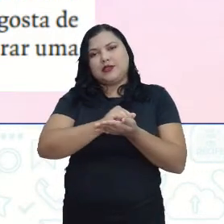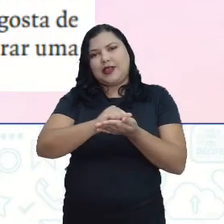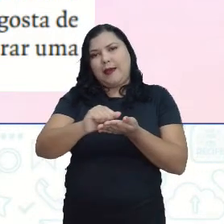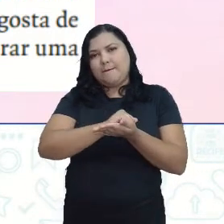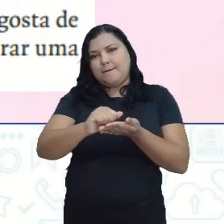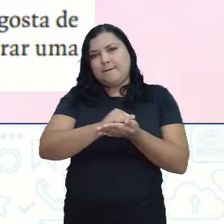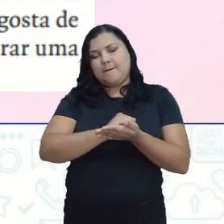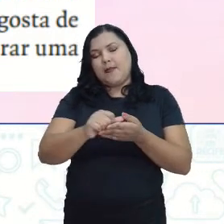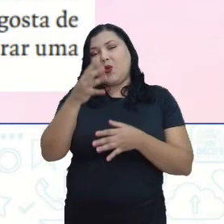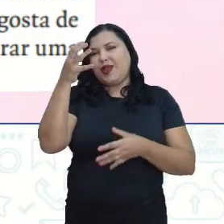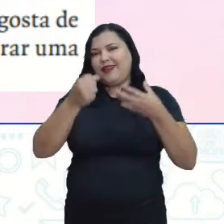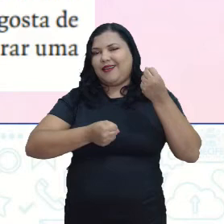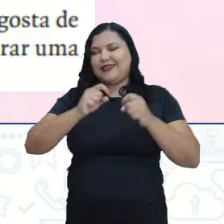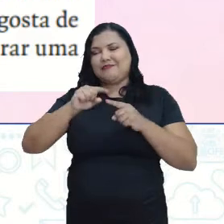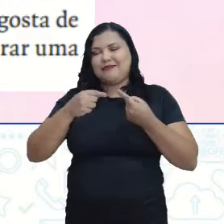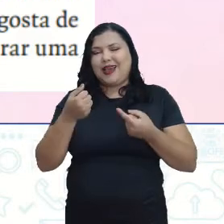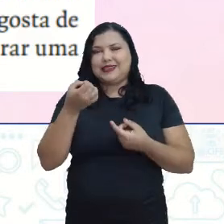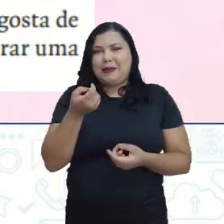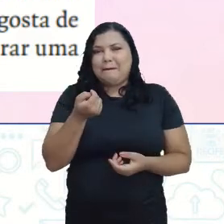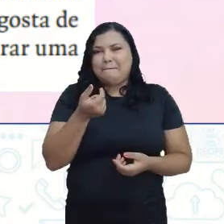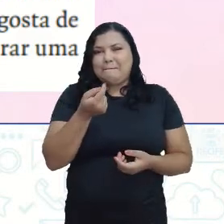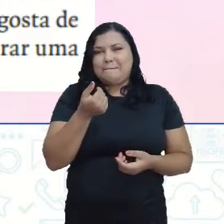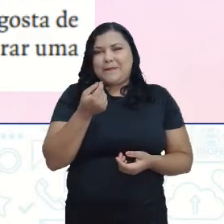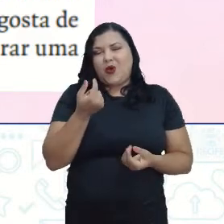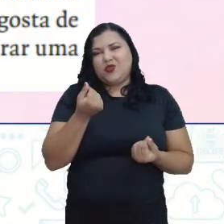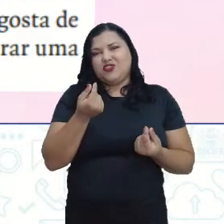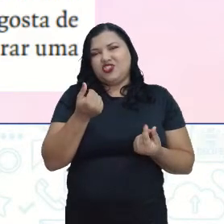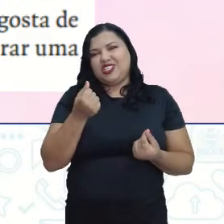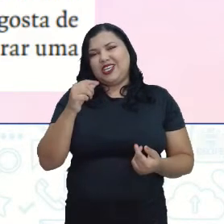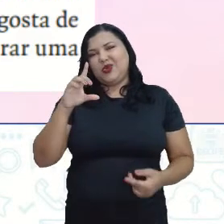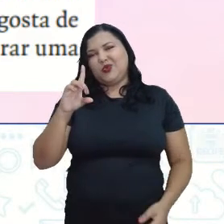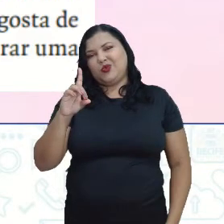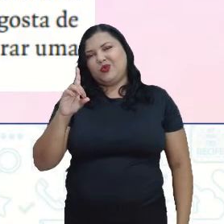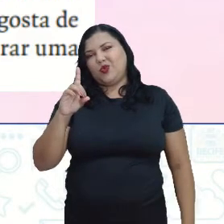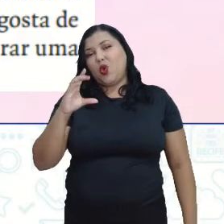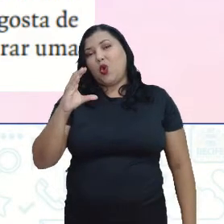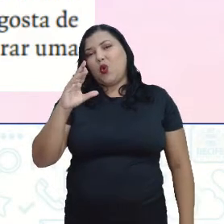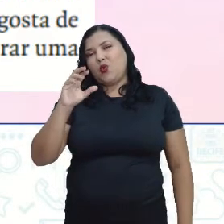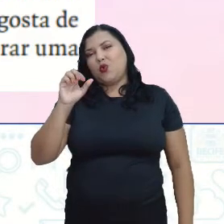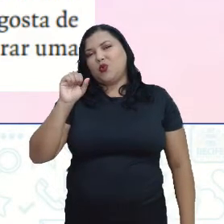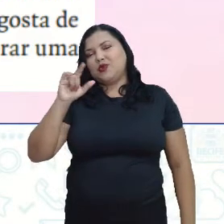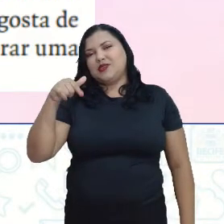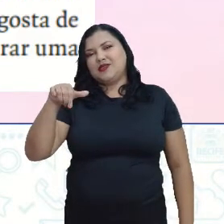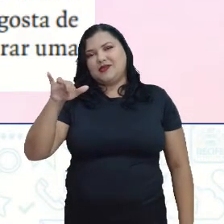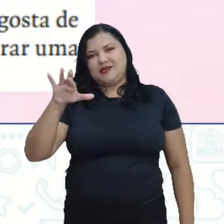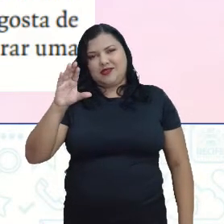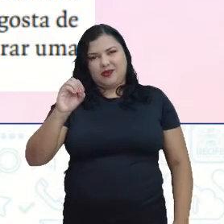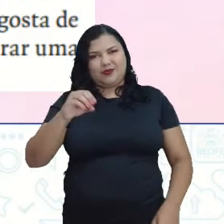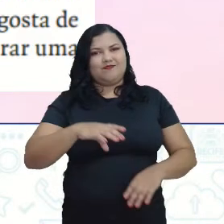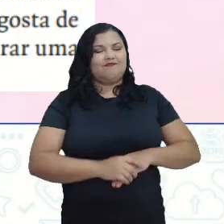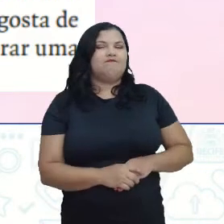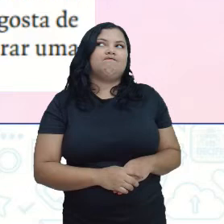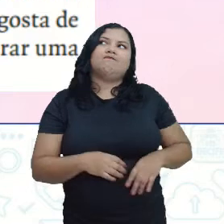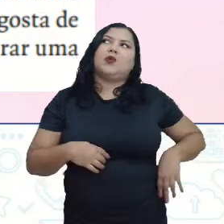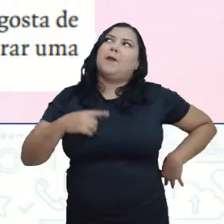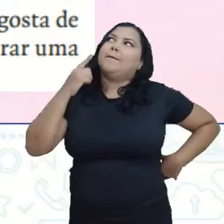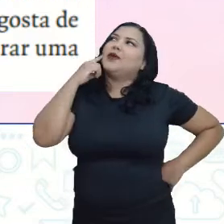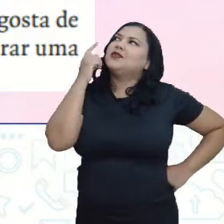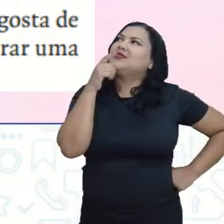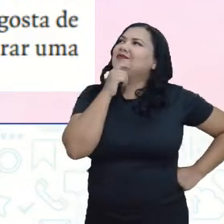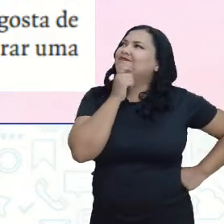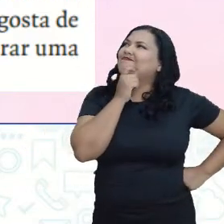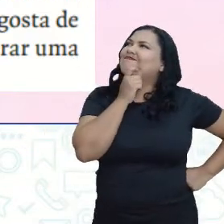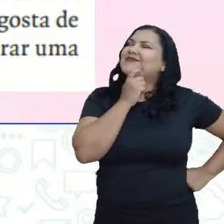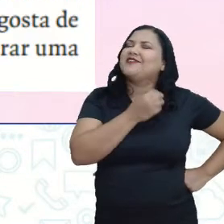cruzeiros não dava. Cheguei em casa, aliás, no meu barracão, nervosa e exausta. Pensei na vida atribulada